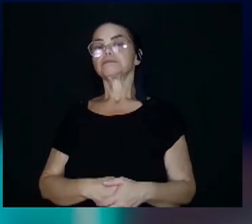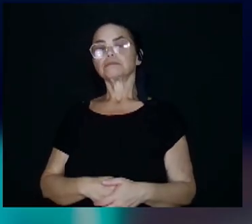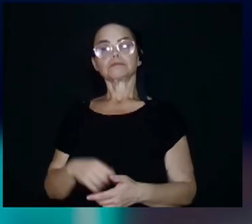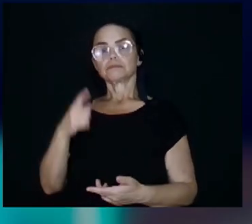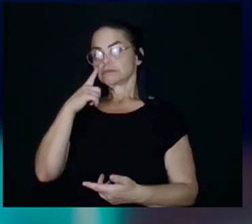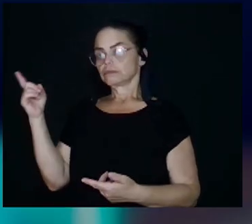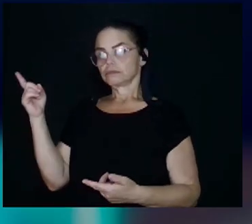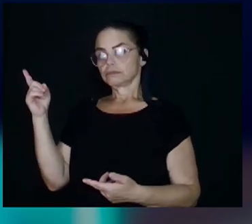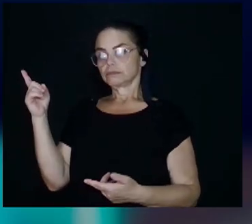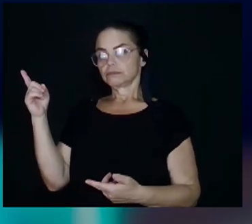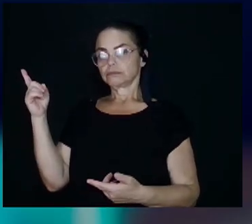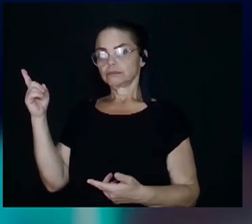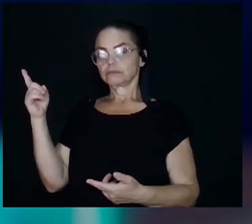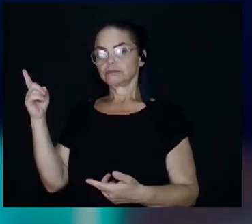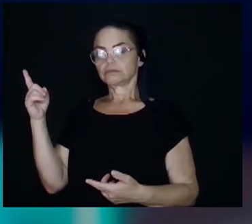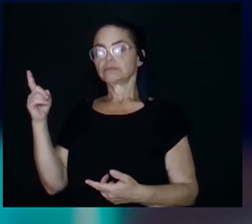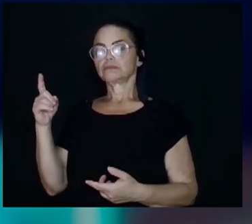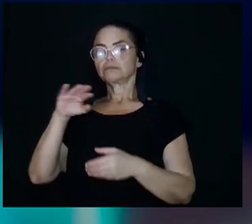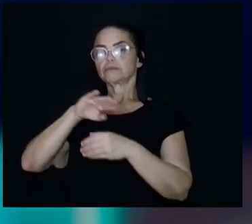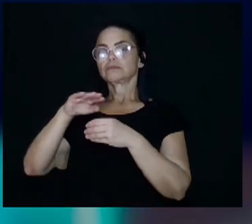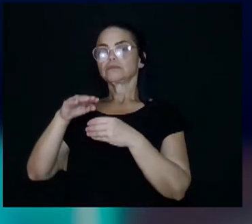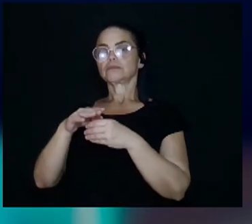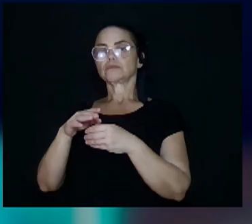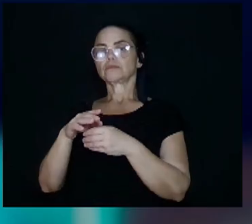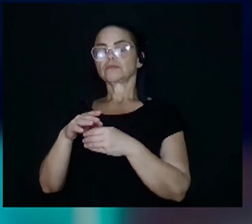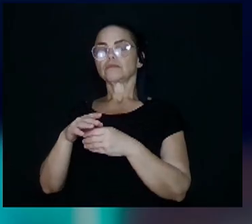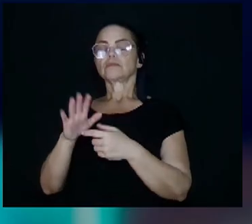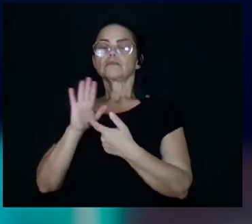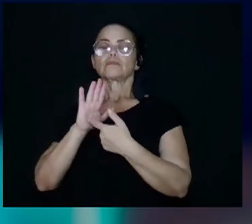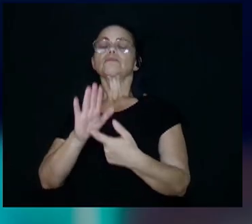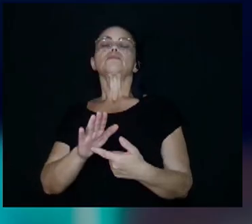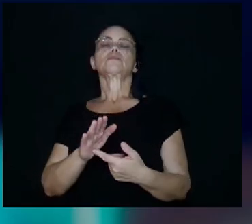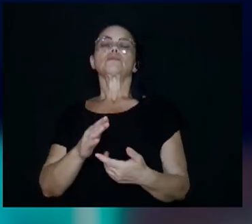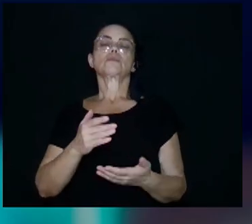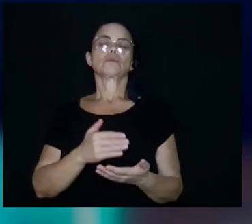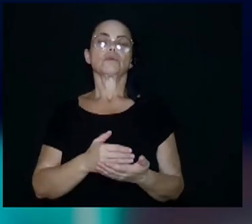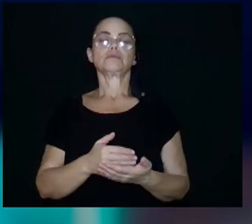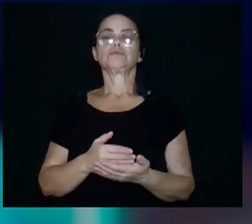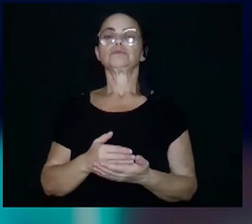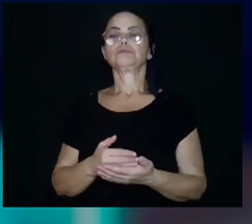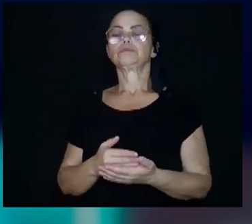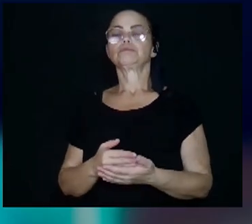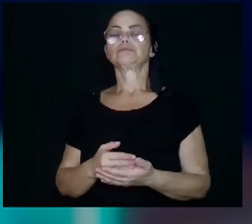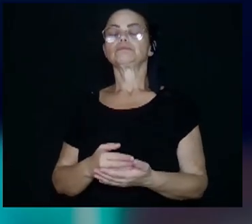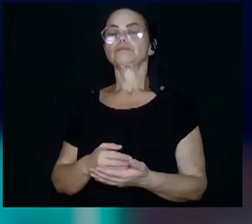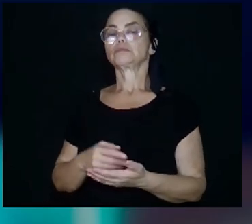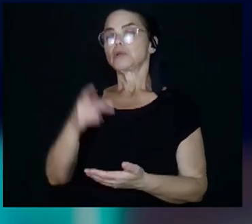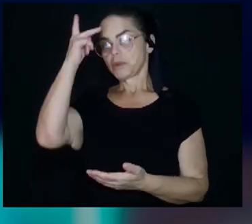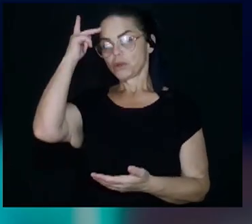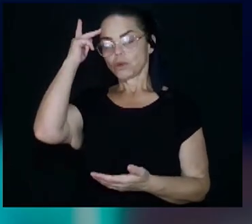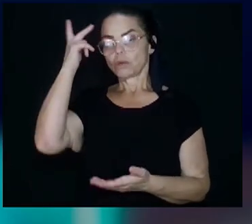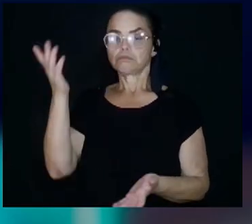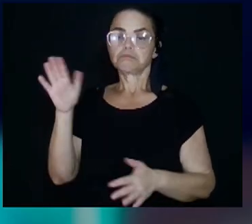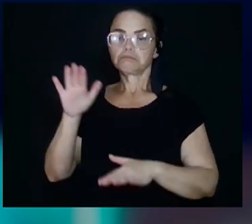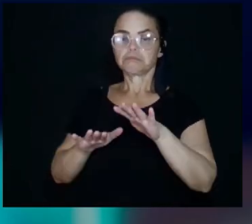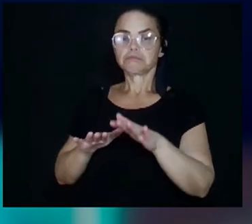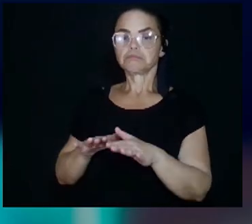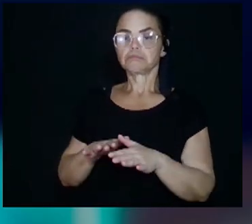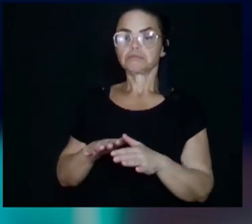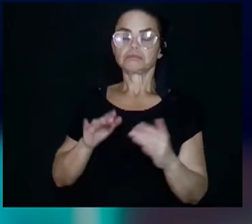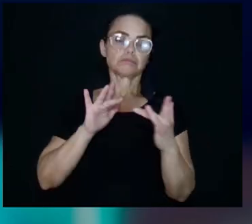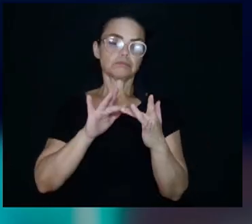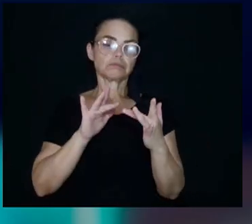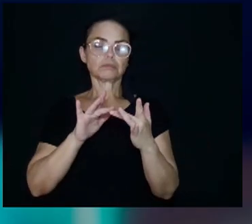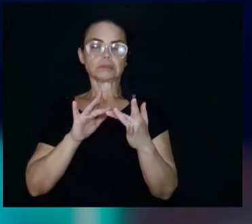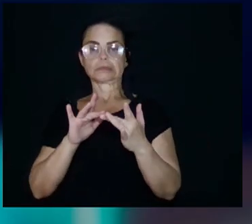do iceberg, que são as manifestações dela, que o ouvinte, muitas vezes, ele acaba tendo contato, que é